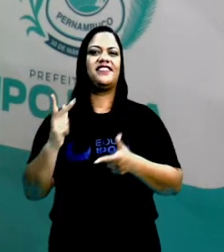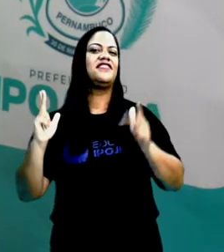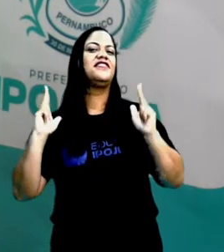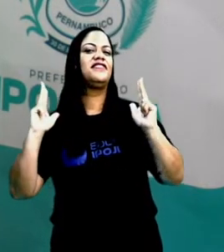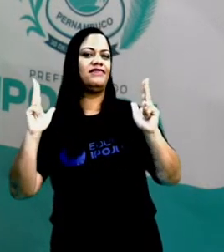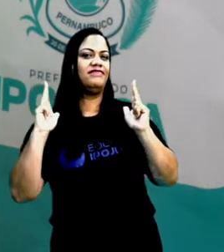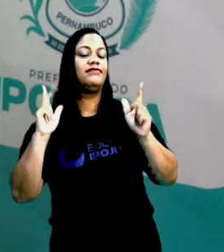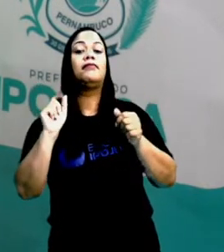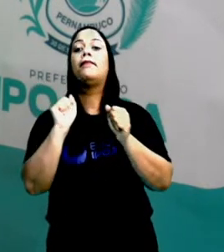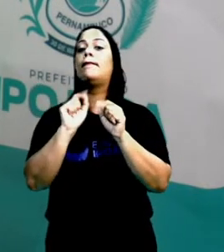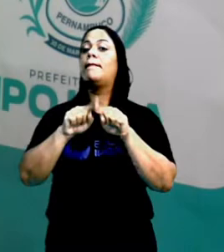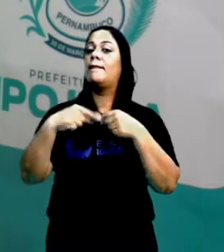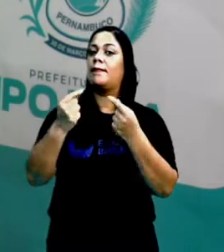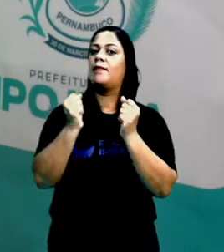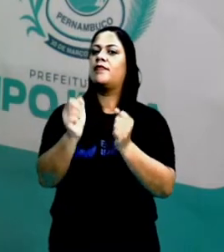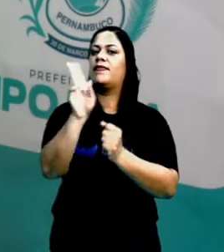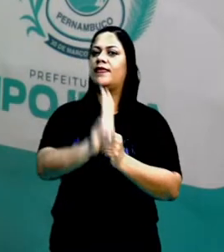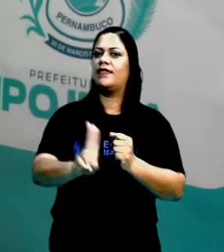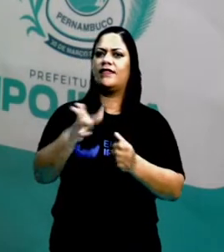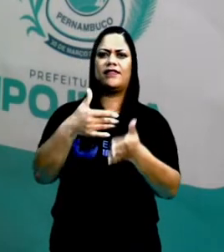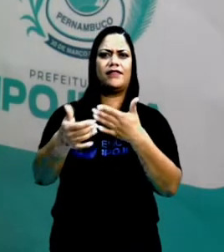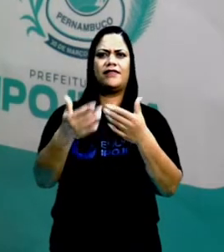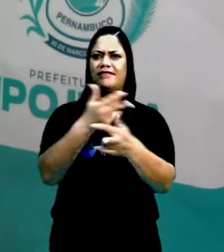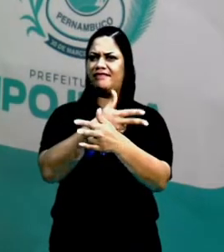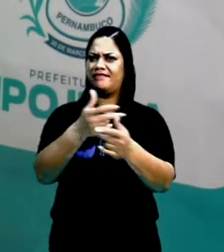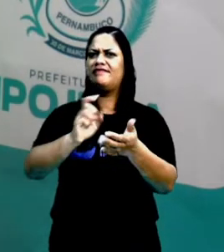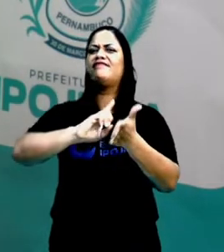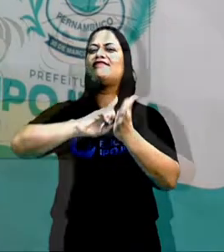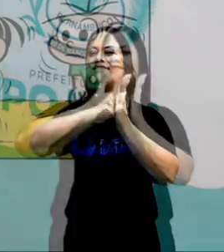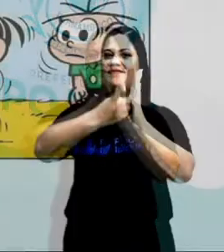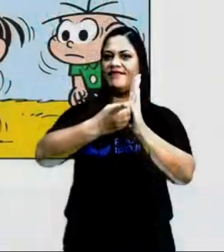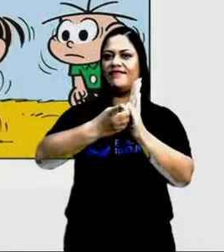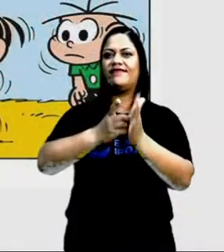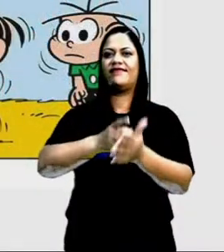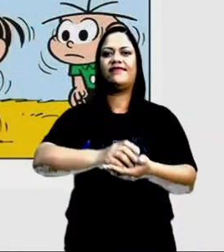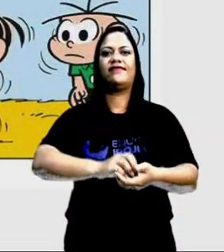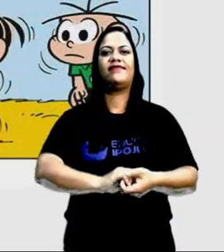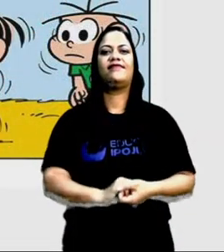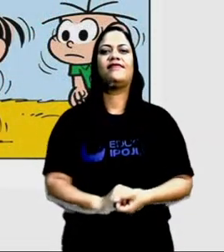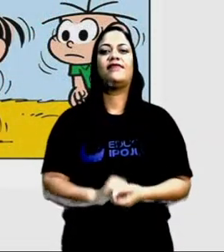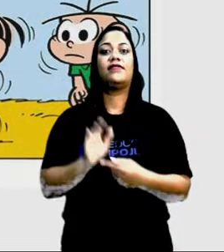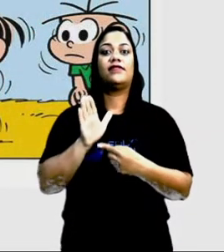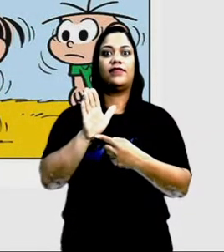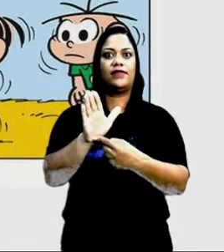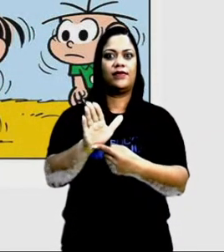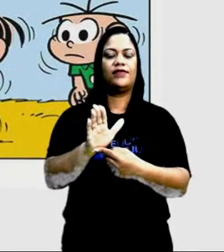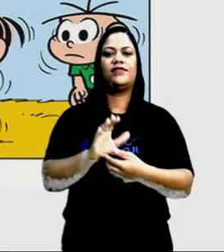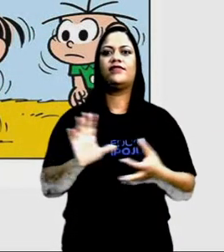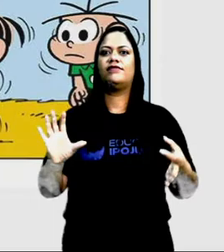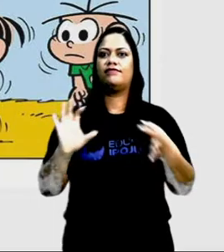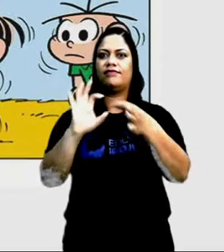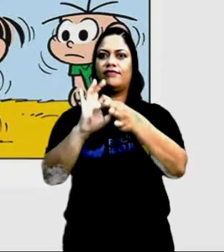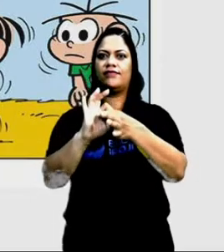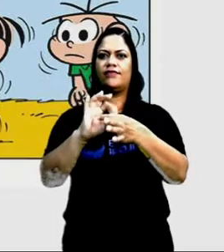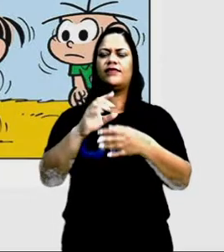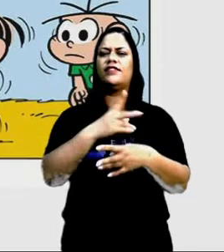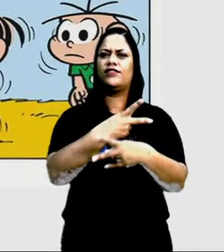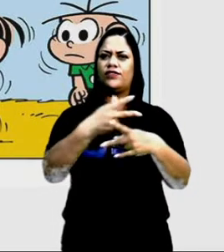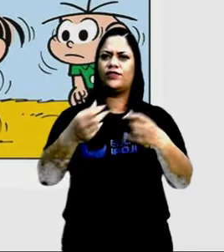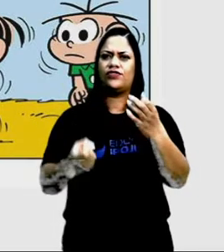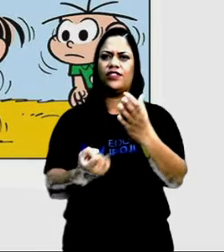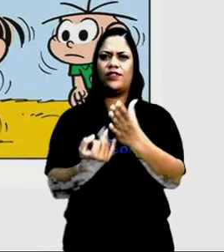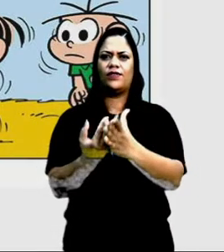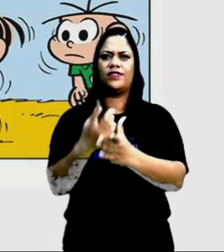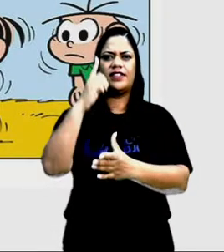divertirem, mas pode usar a tirinha para qualquer outro tipo de gênero. Ela estabelece conexão com o cotidiano, expressando